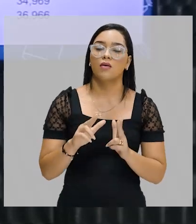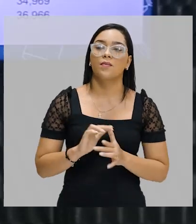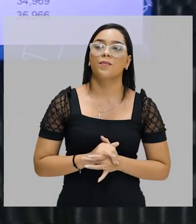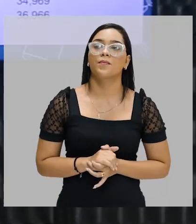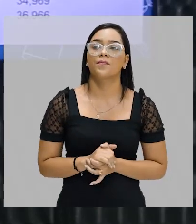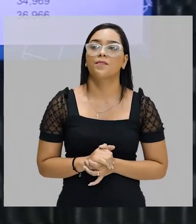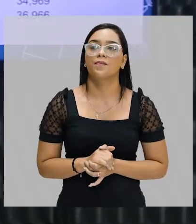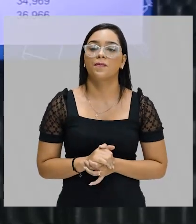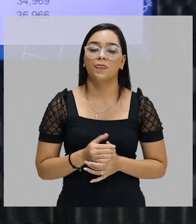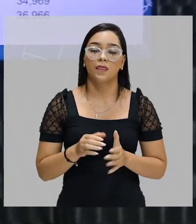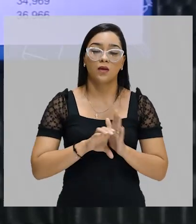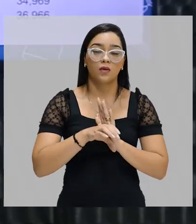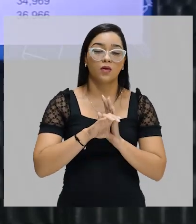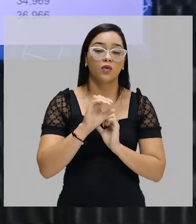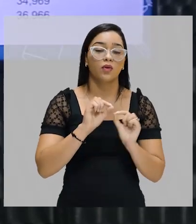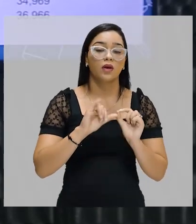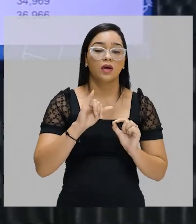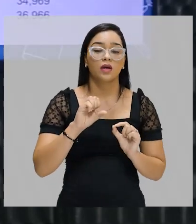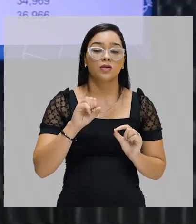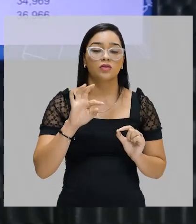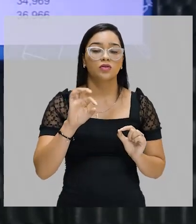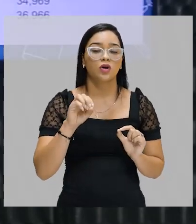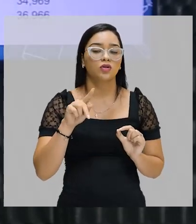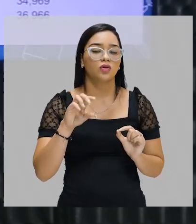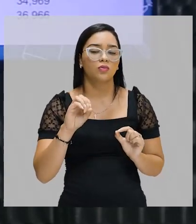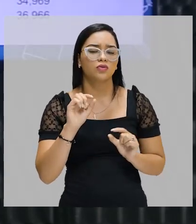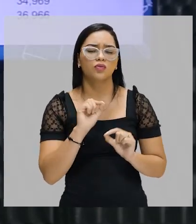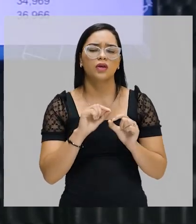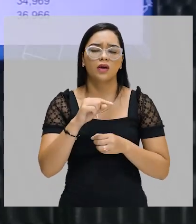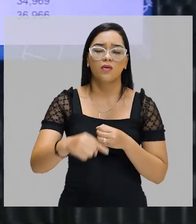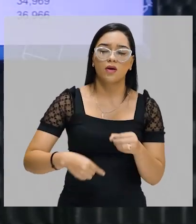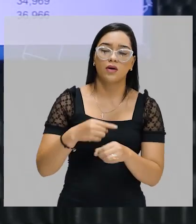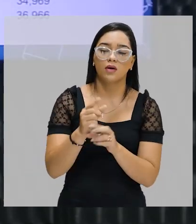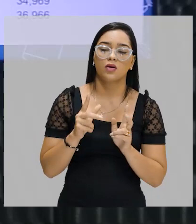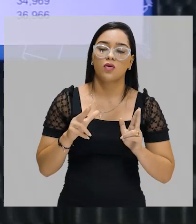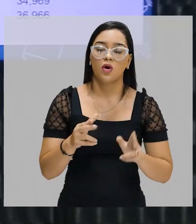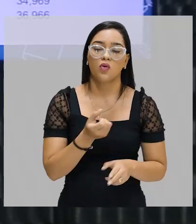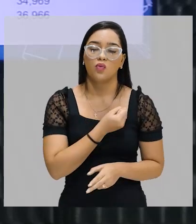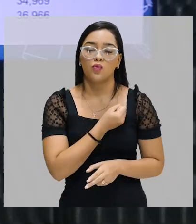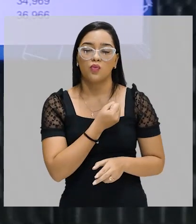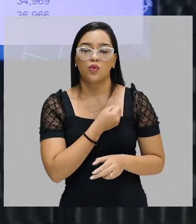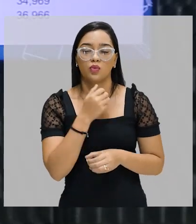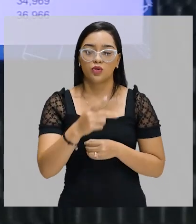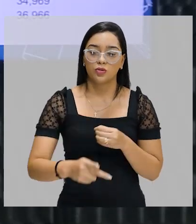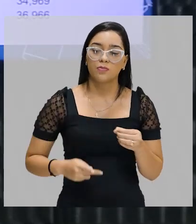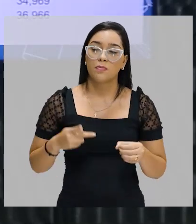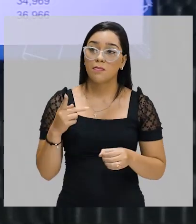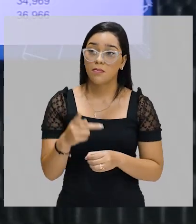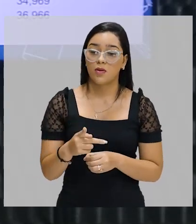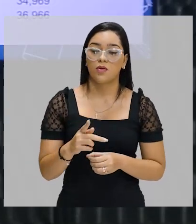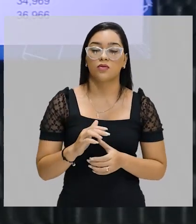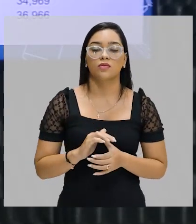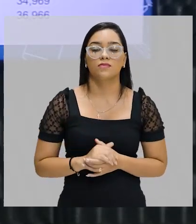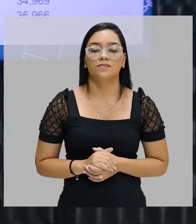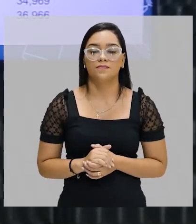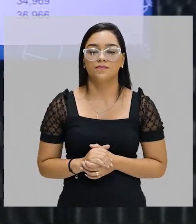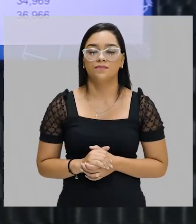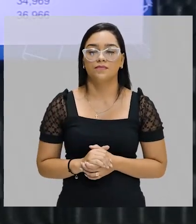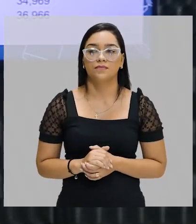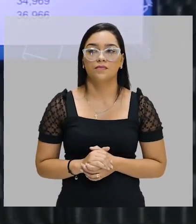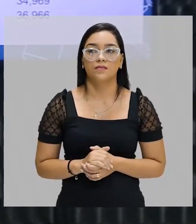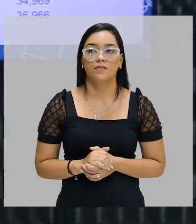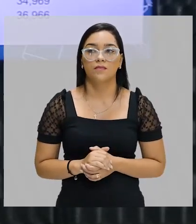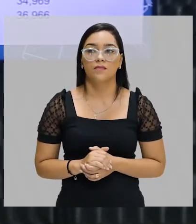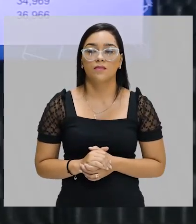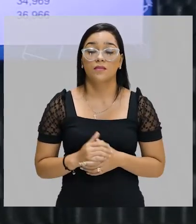ó, conceitualmente, isótopos são átomos que possuem o mesmo número de prótons, certo? O mesmo número de prótons. Ou